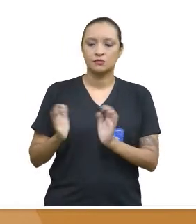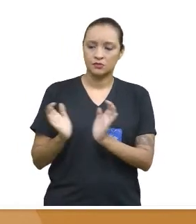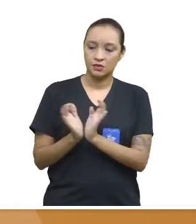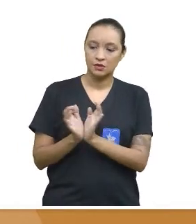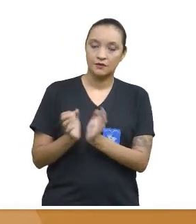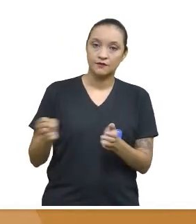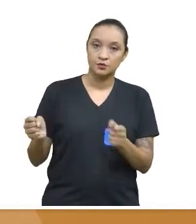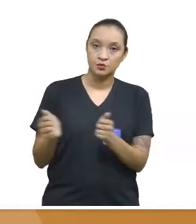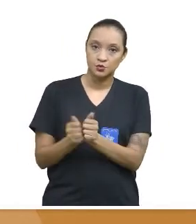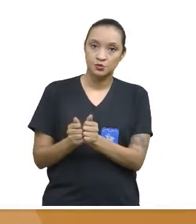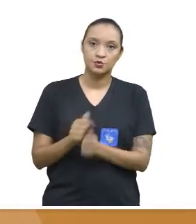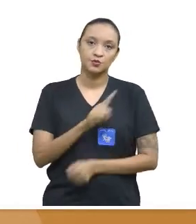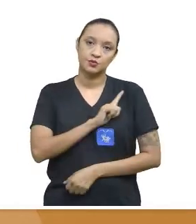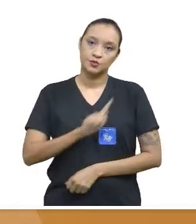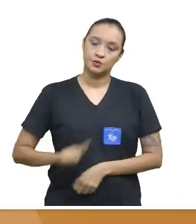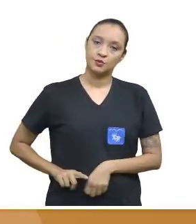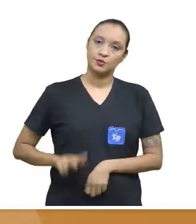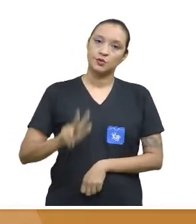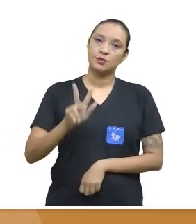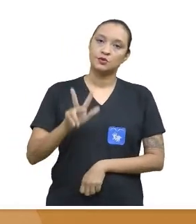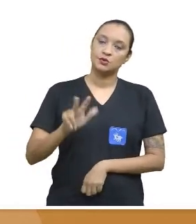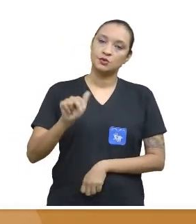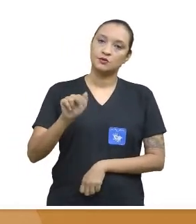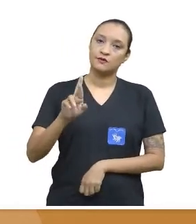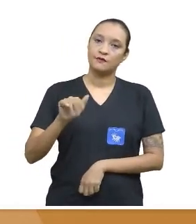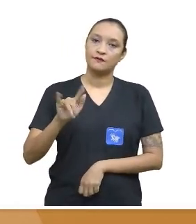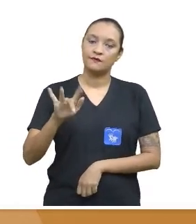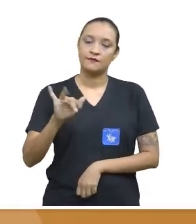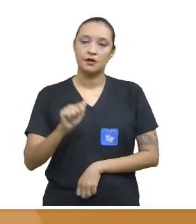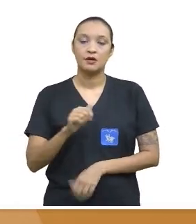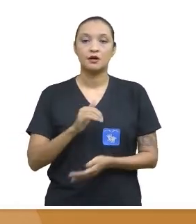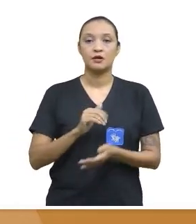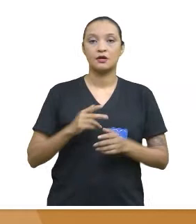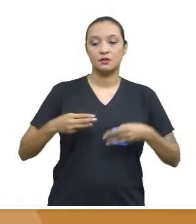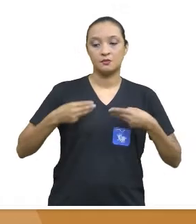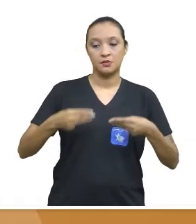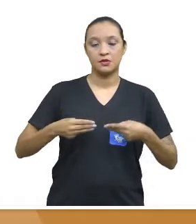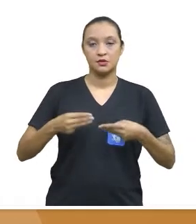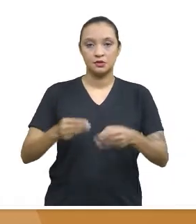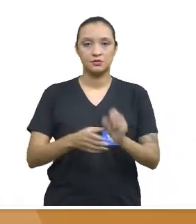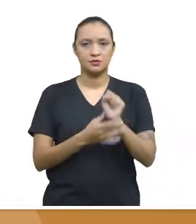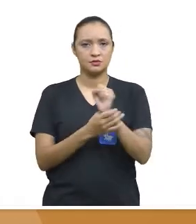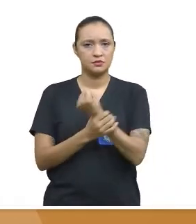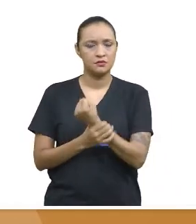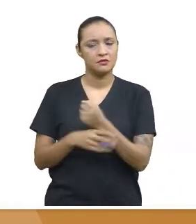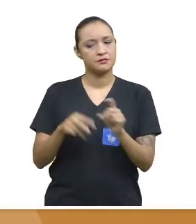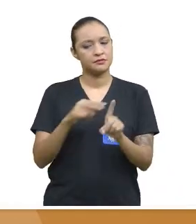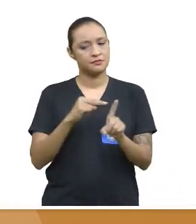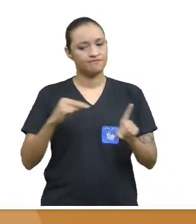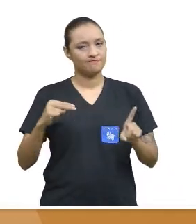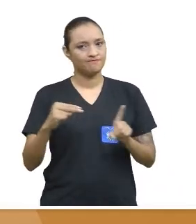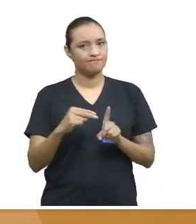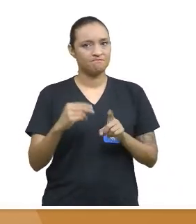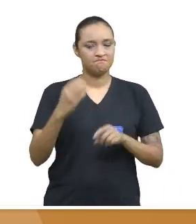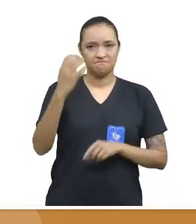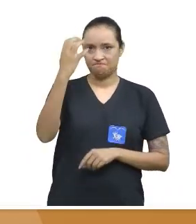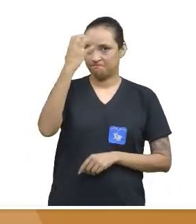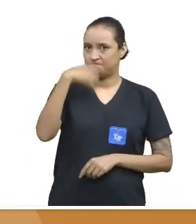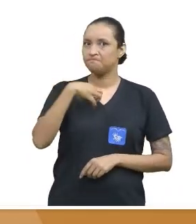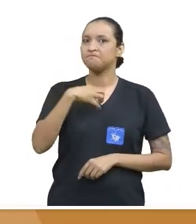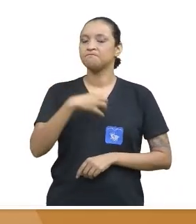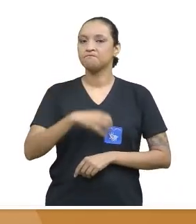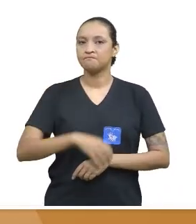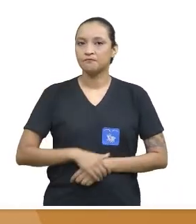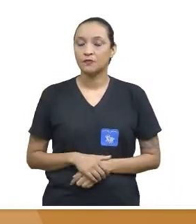de Vargas, foi ministro da Segurança, tinha uma visão um tanto radical, porém, ele ali começou